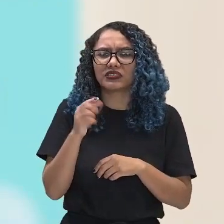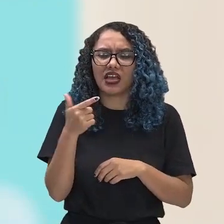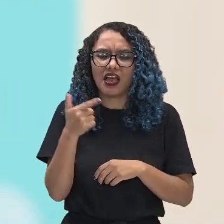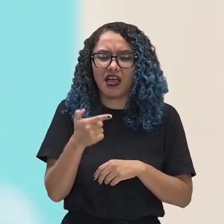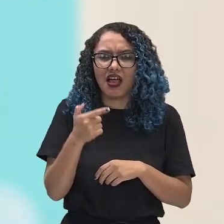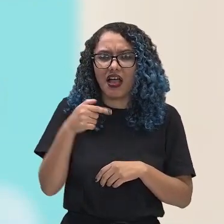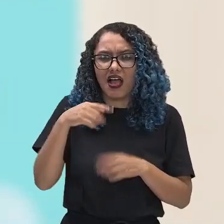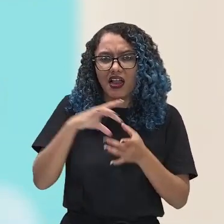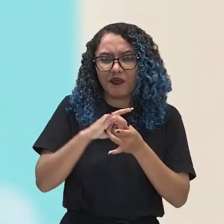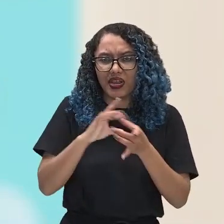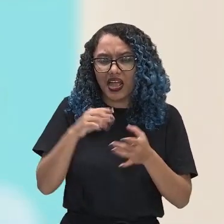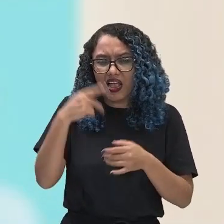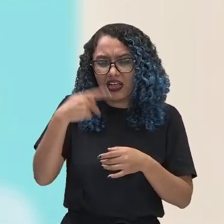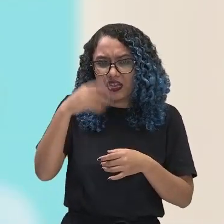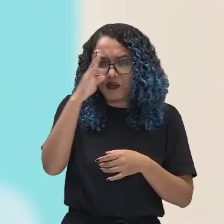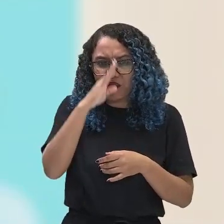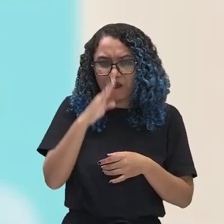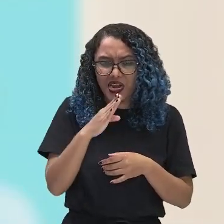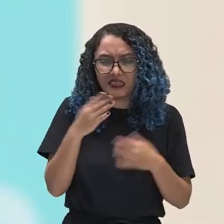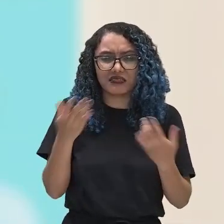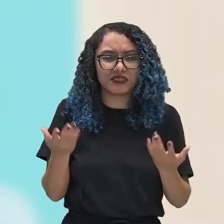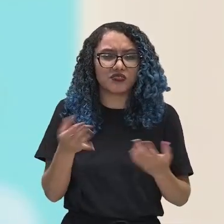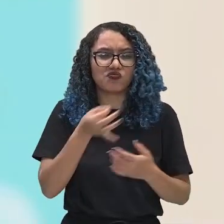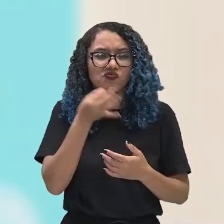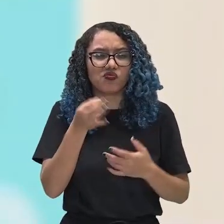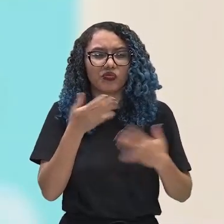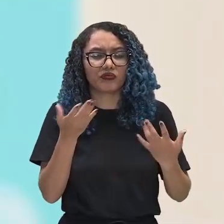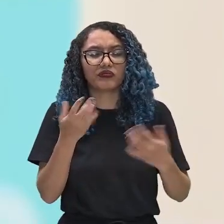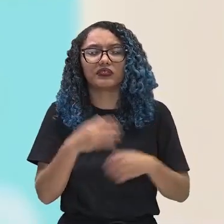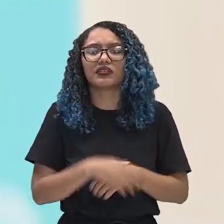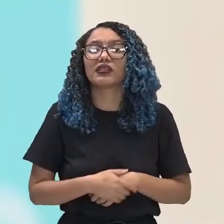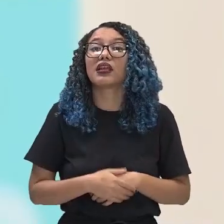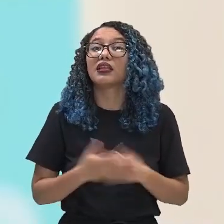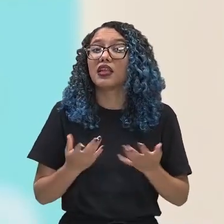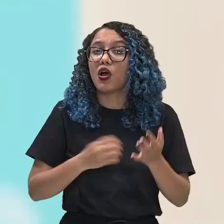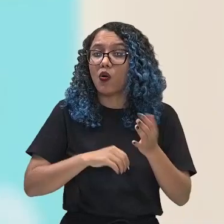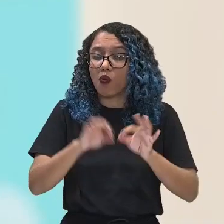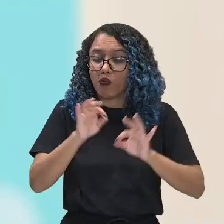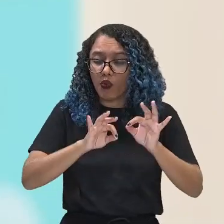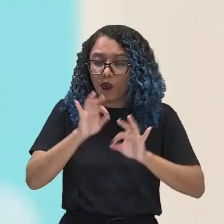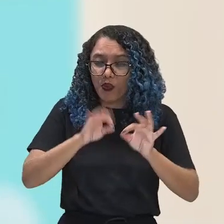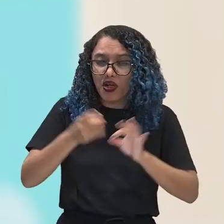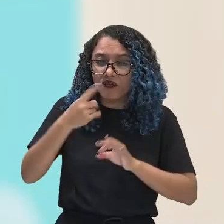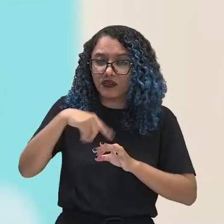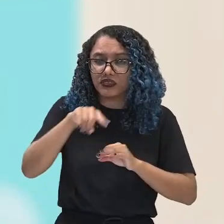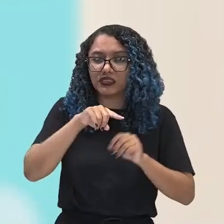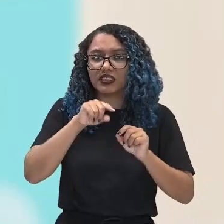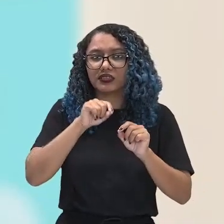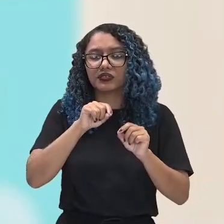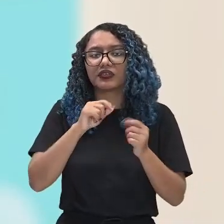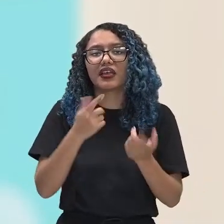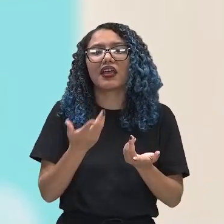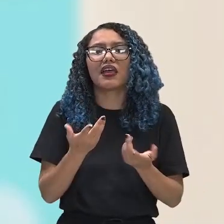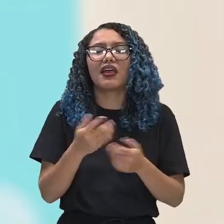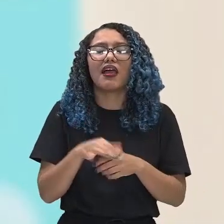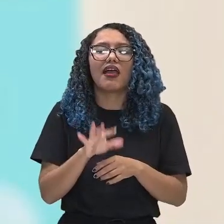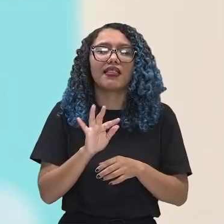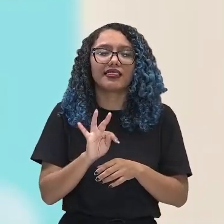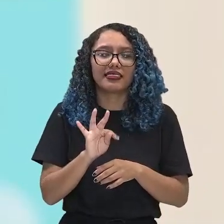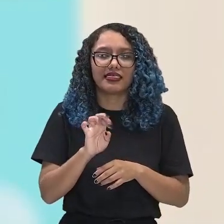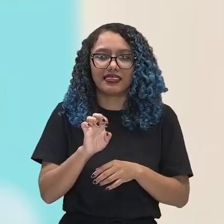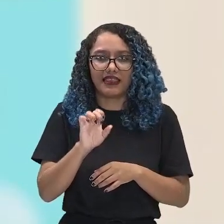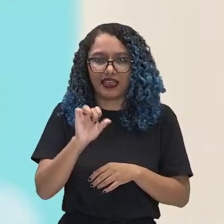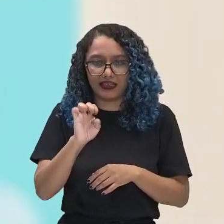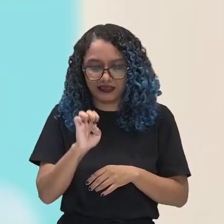vista. Então, essa construção do seu ponto de vista, da sua ideia, é o que nós chamamos de tese. E essas teses